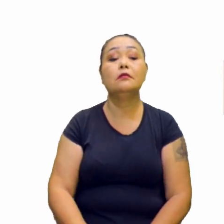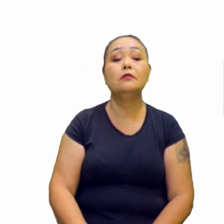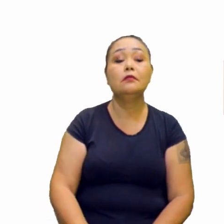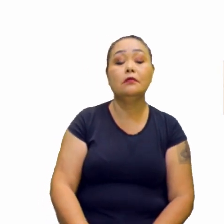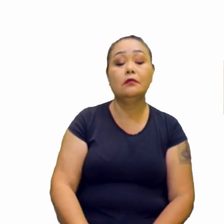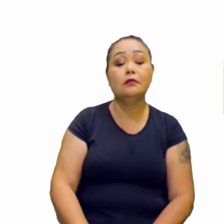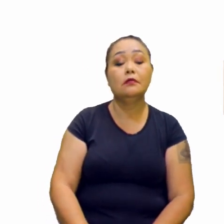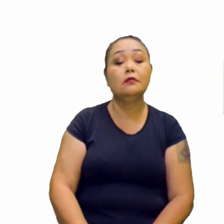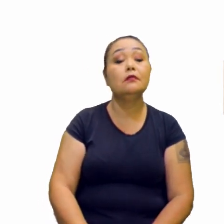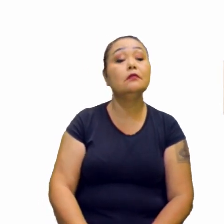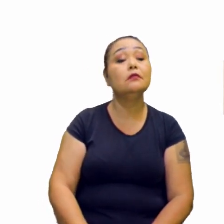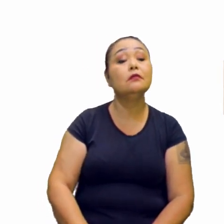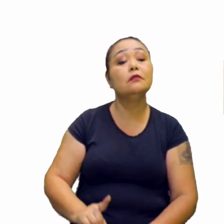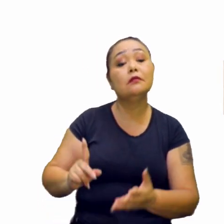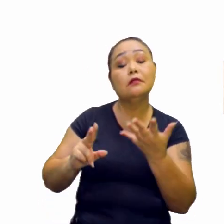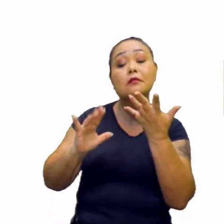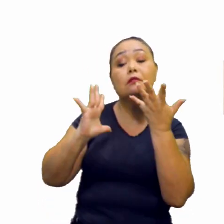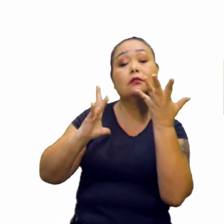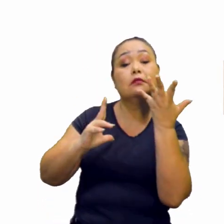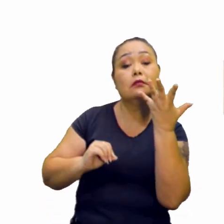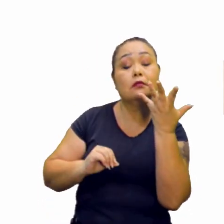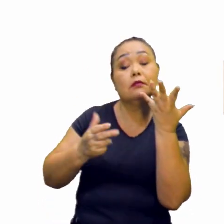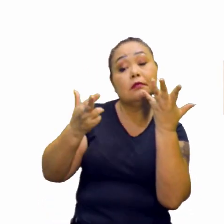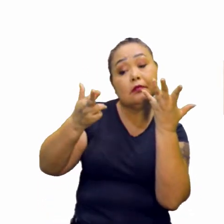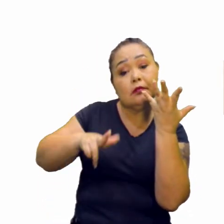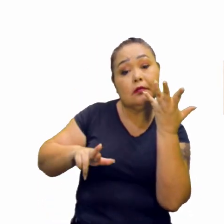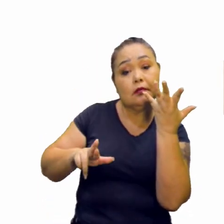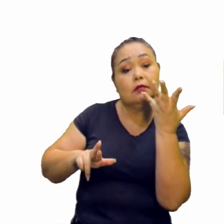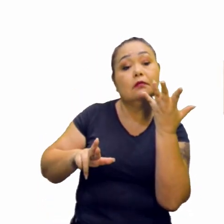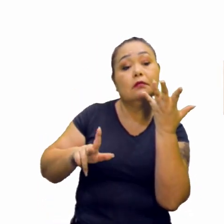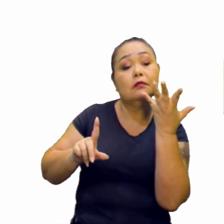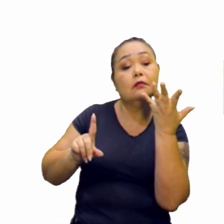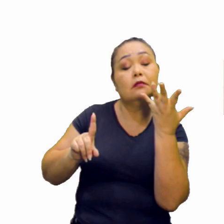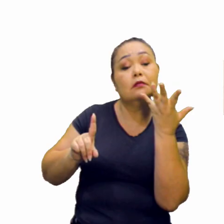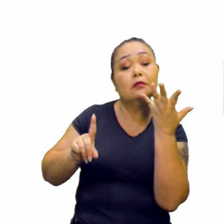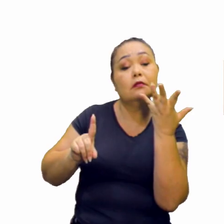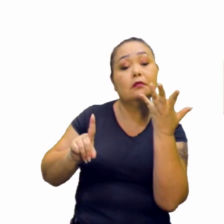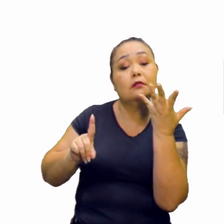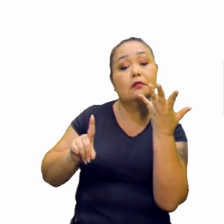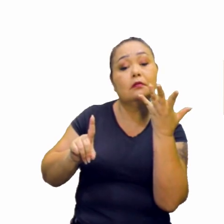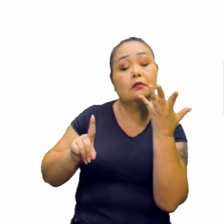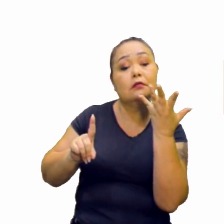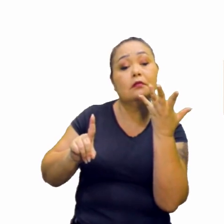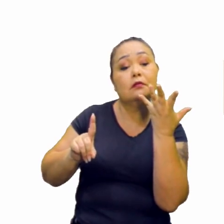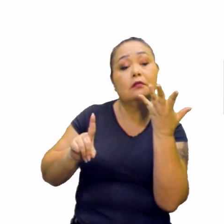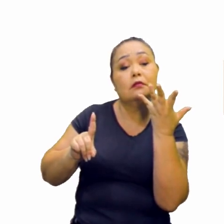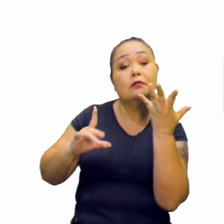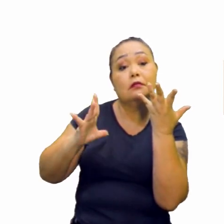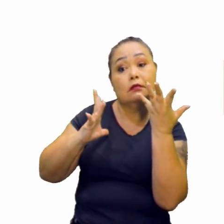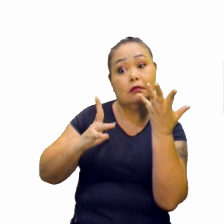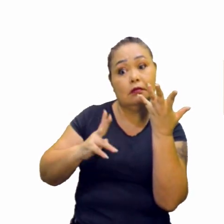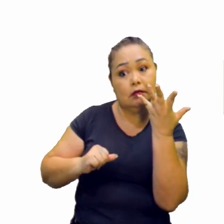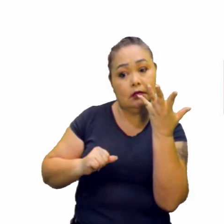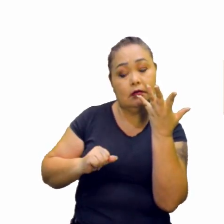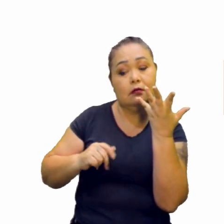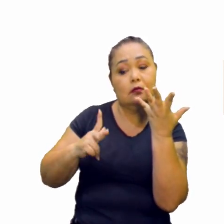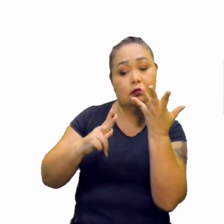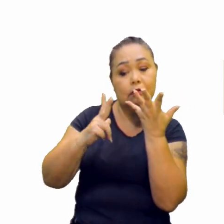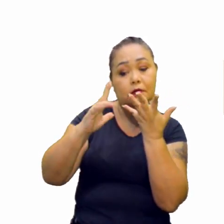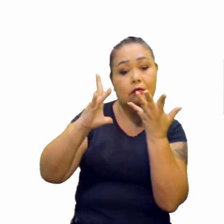A poda de limpeza ou rejuvenescimento. A poda de limpeza é uma coisa, tá? Tira isso aqui,